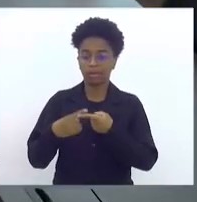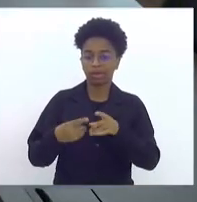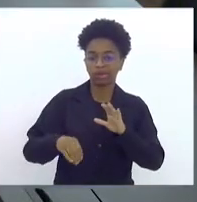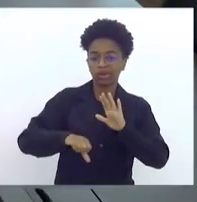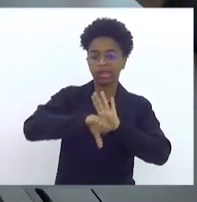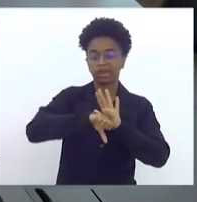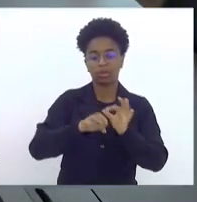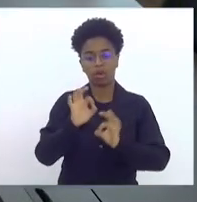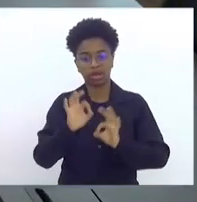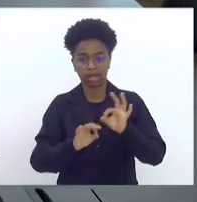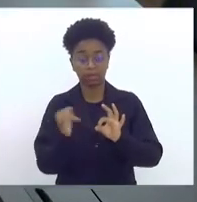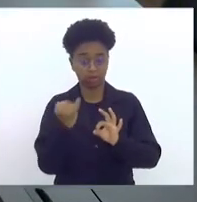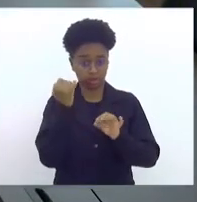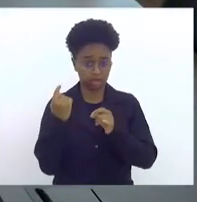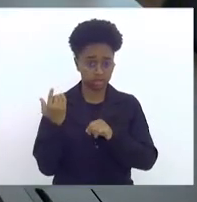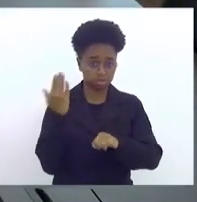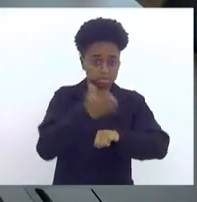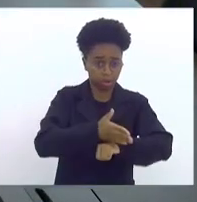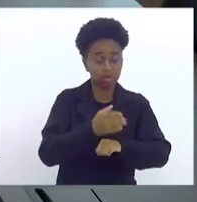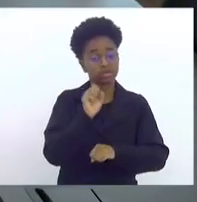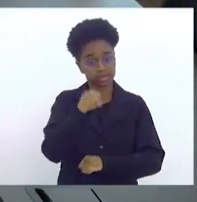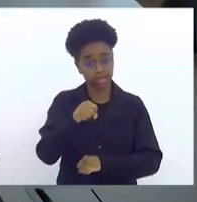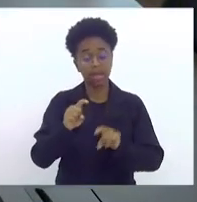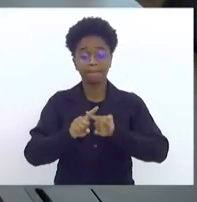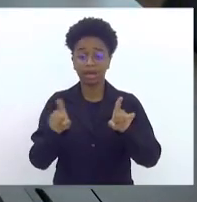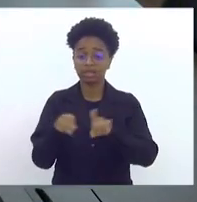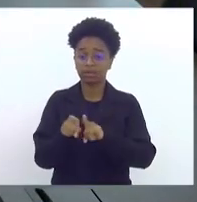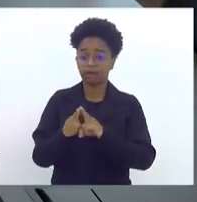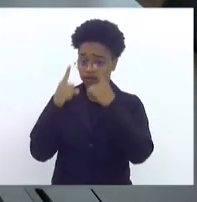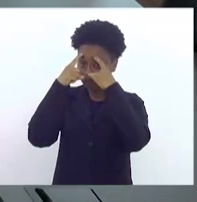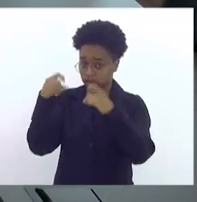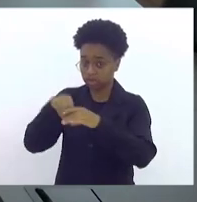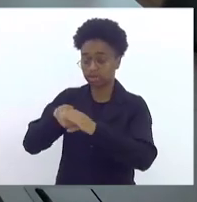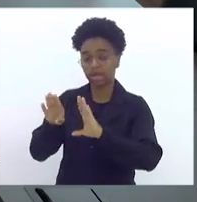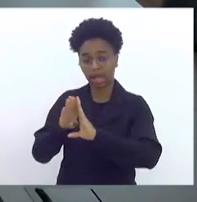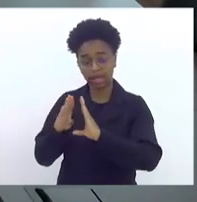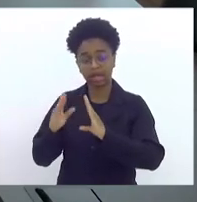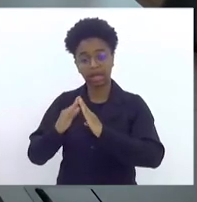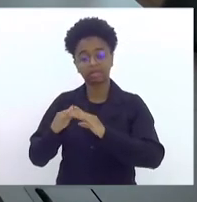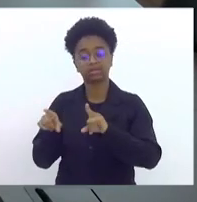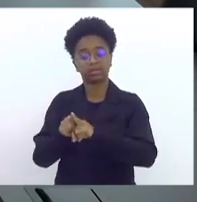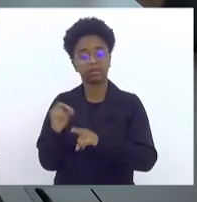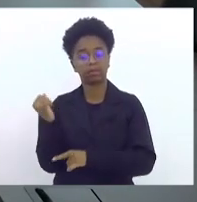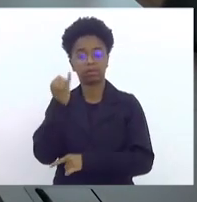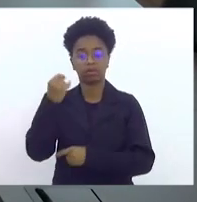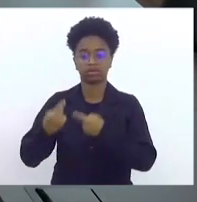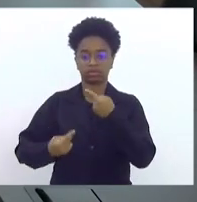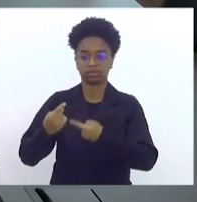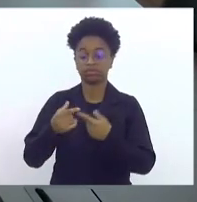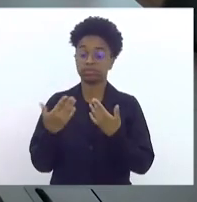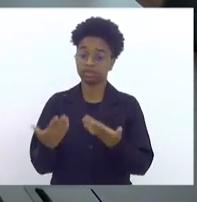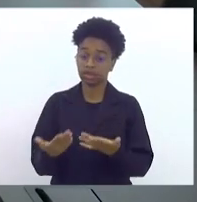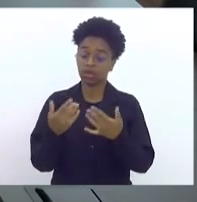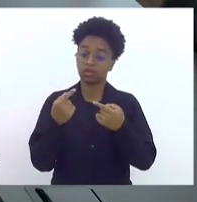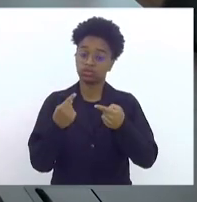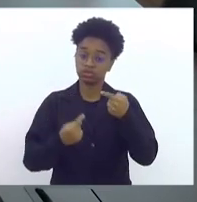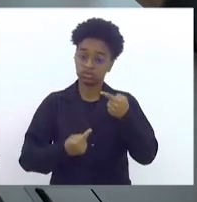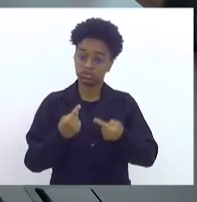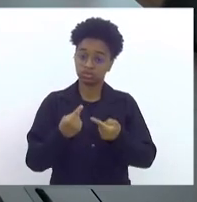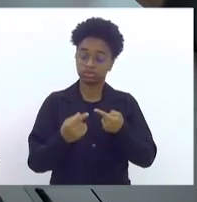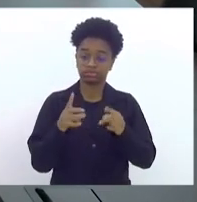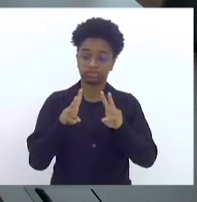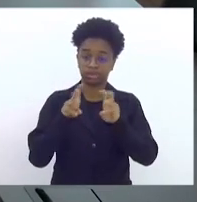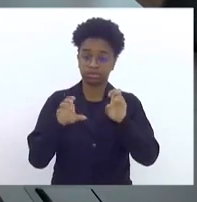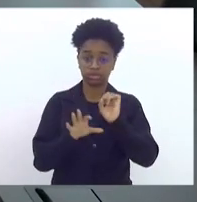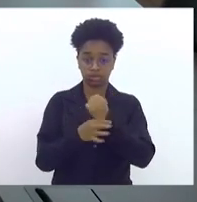é importante o combate sim mas o combate a violência doméstica também é importante né então trazer essa discussão a segurança